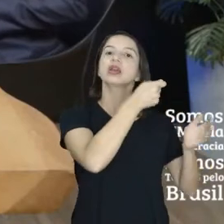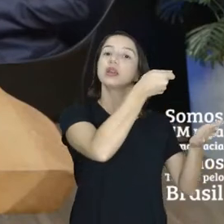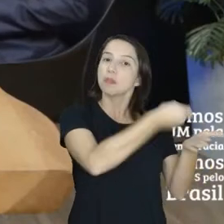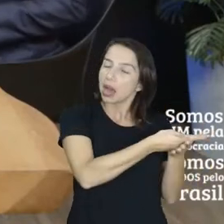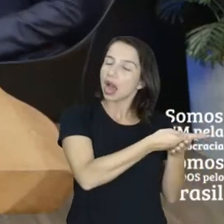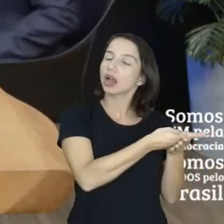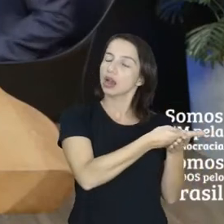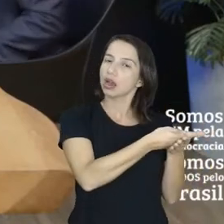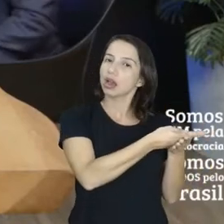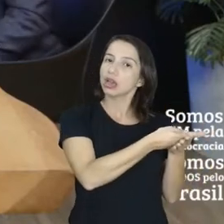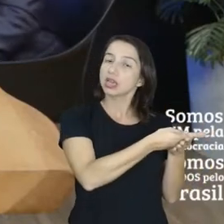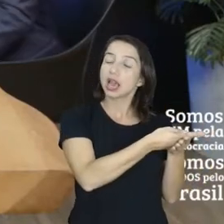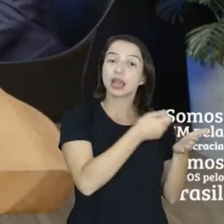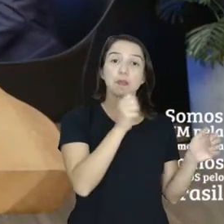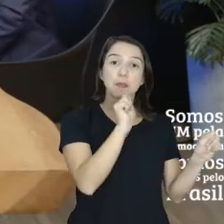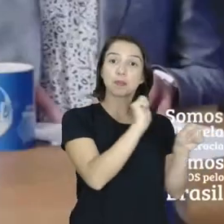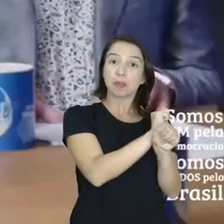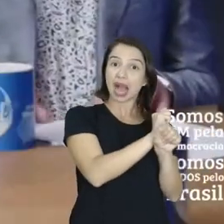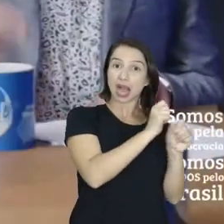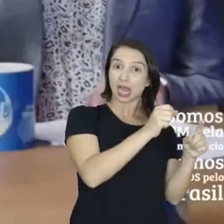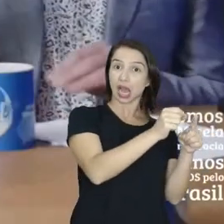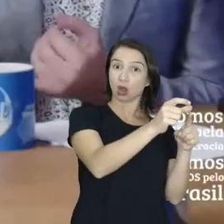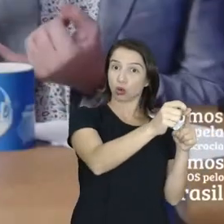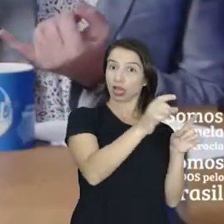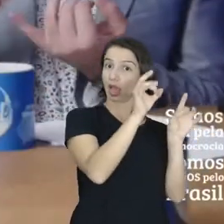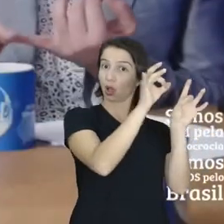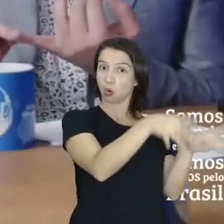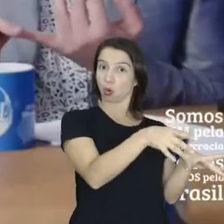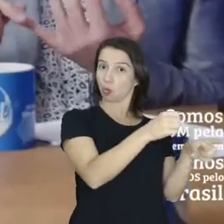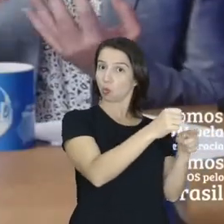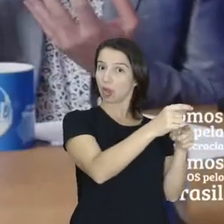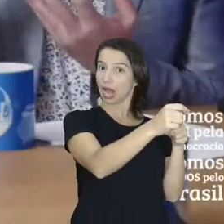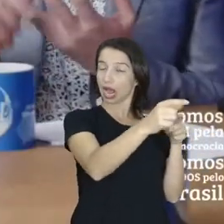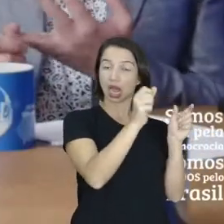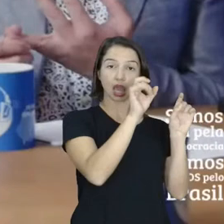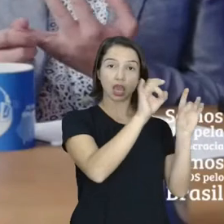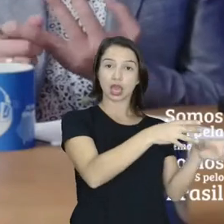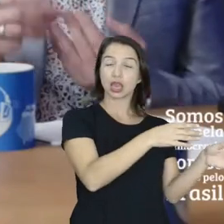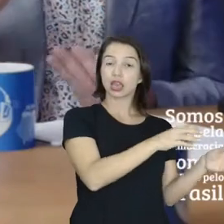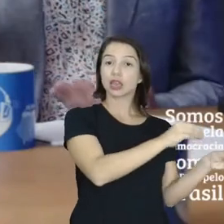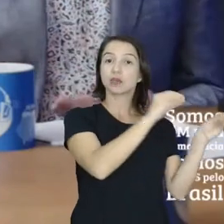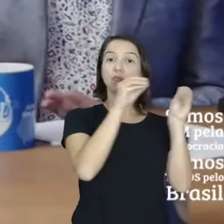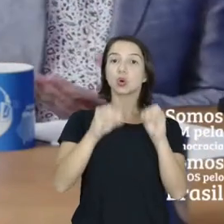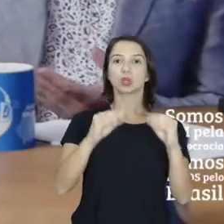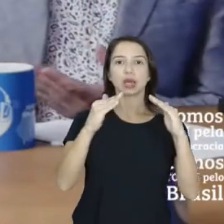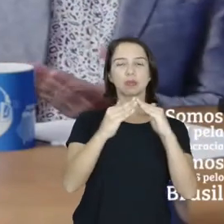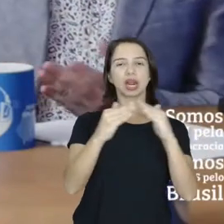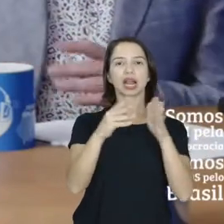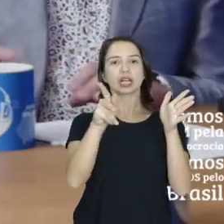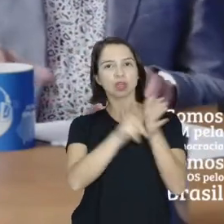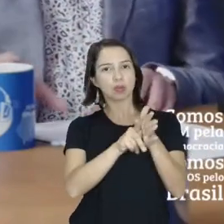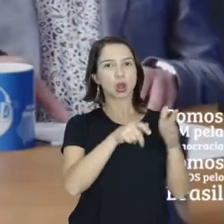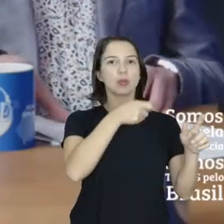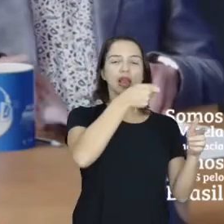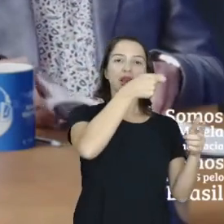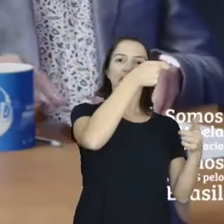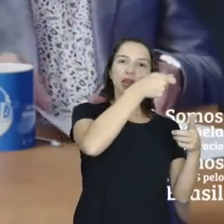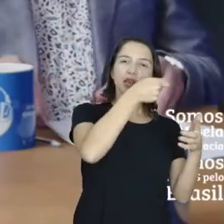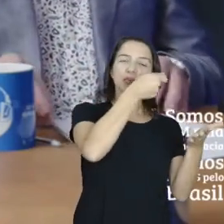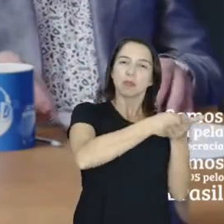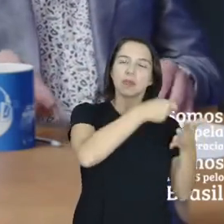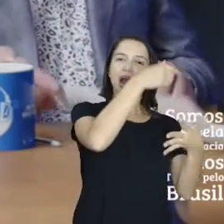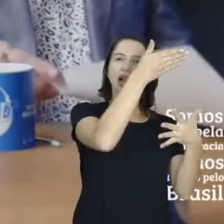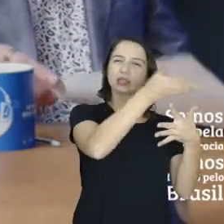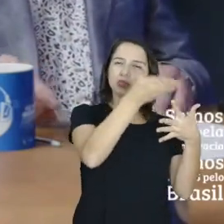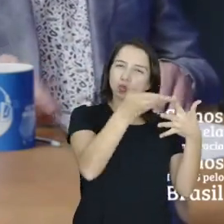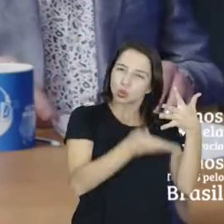gente. Pode acreditar aí, toma. Olha, mesmo. Falamos de aborto, falamos de marxismo, faltou um dos fantasmas,